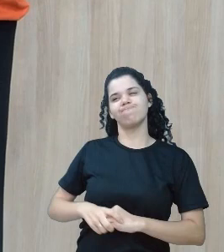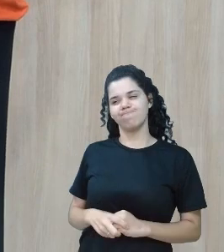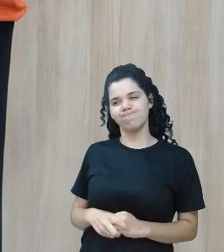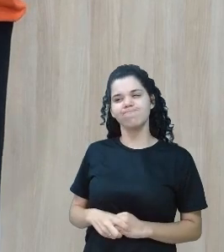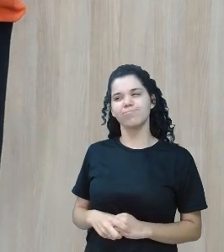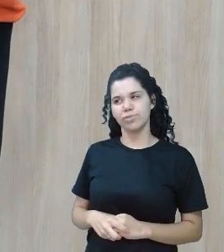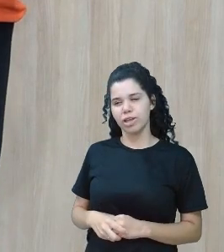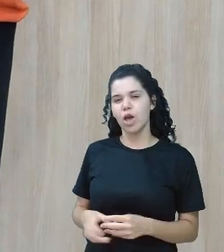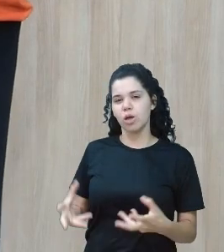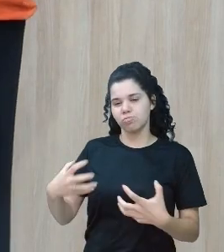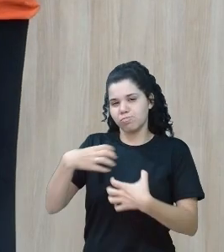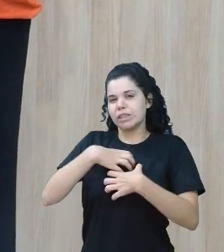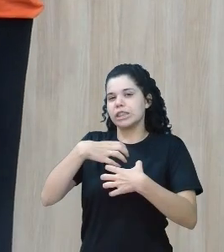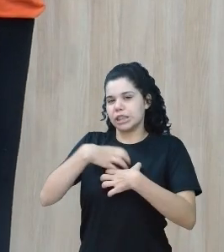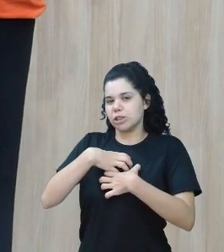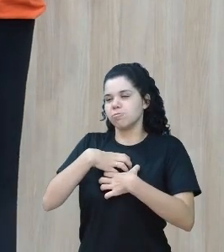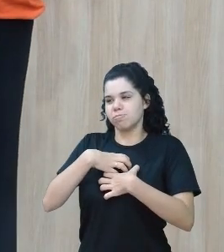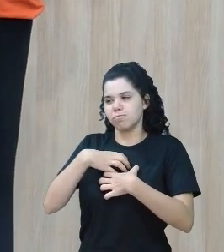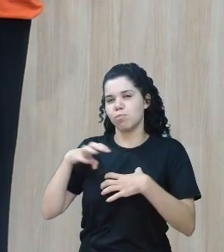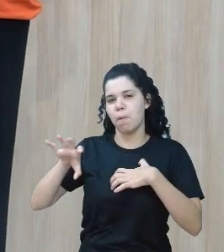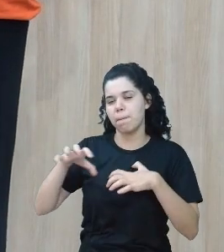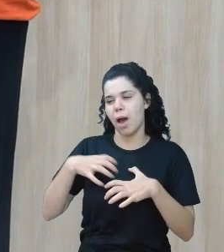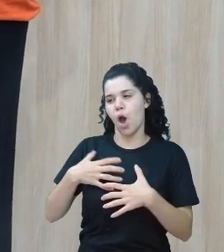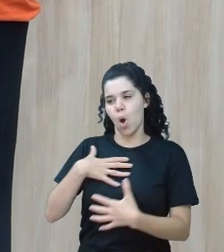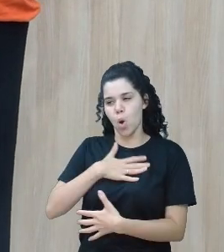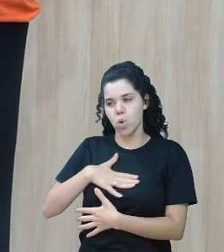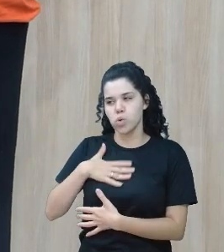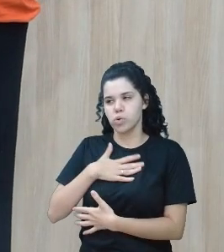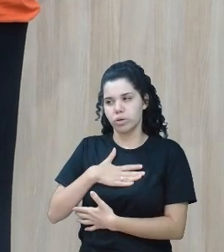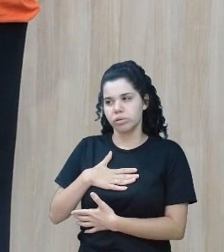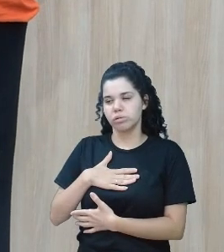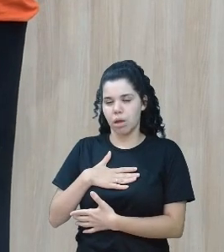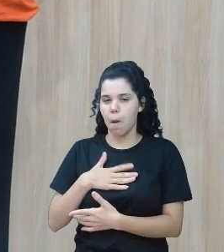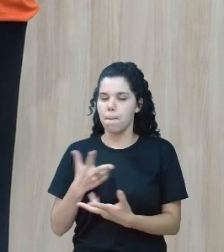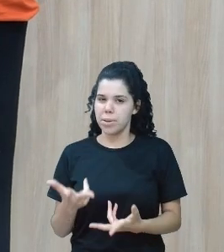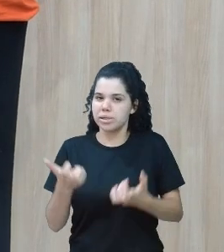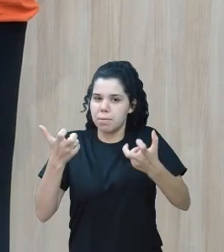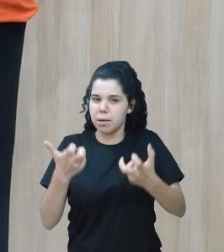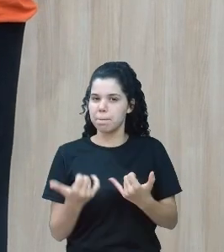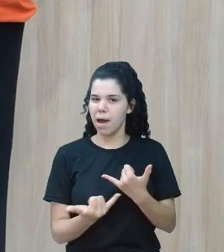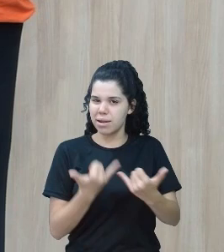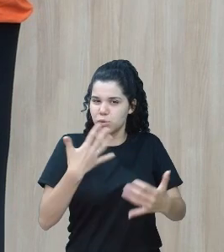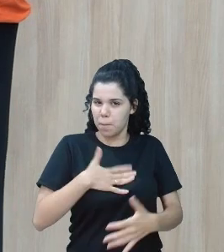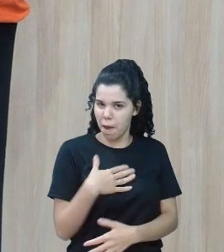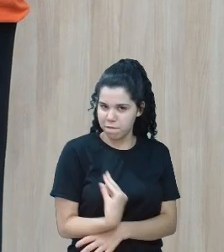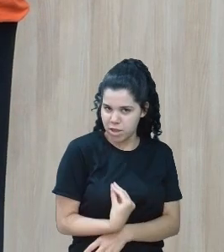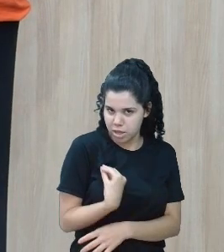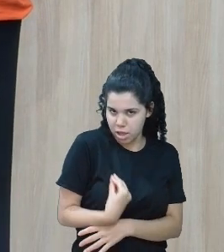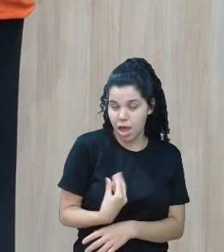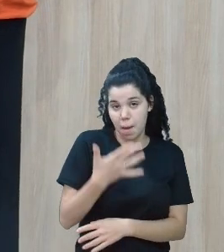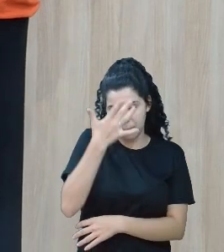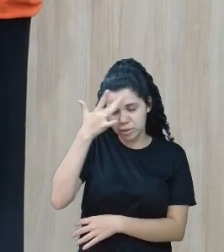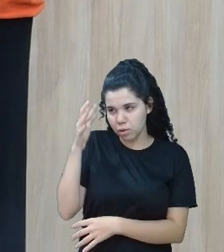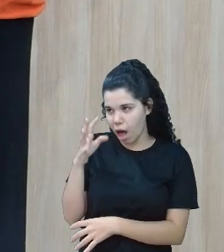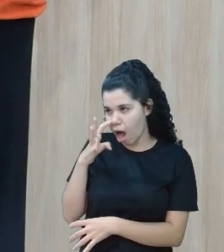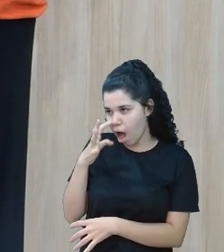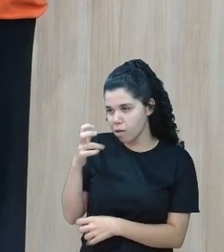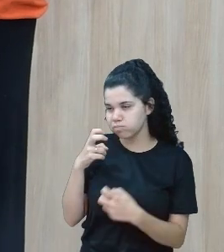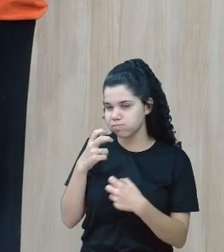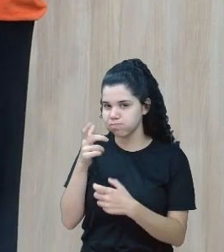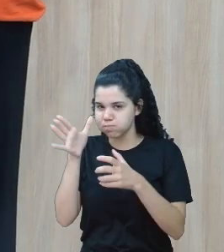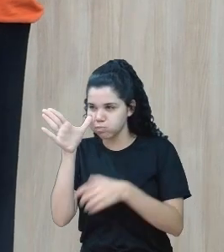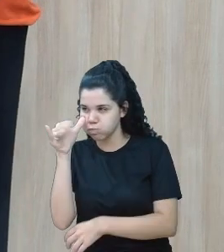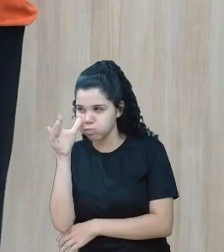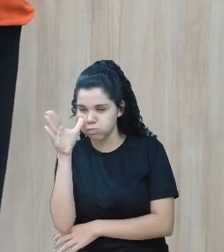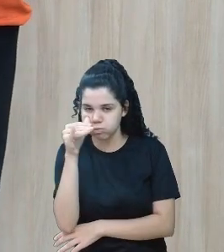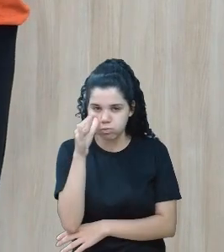eu consigo identificar isso em mim, em alguém próximo a mim. Então é isso que vai despertando o prazer